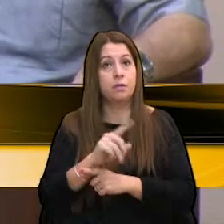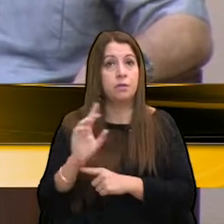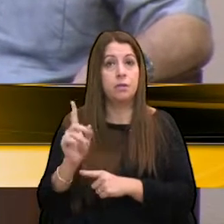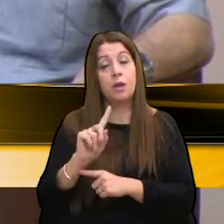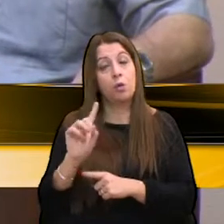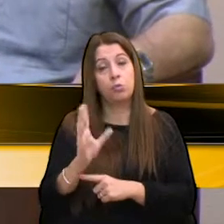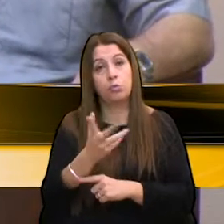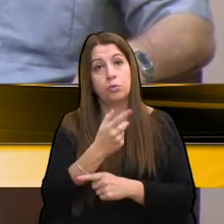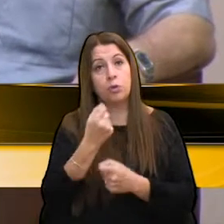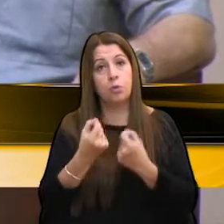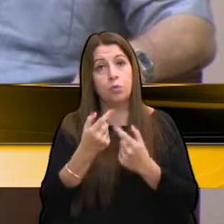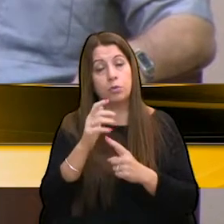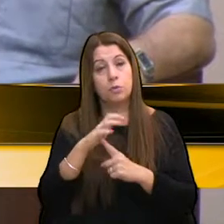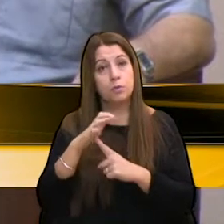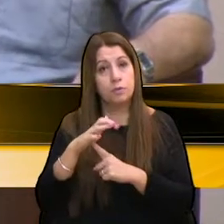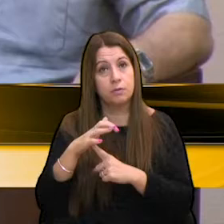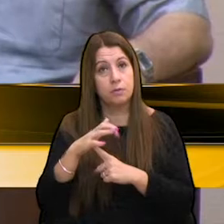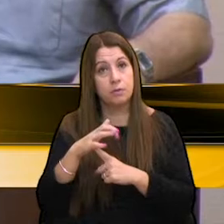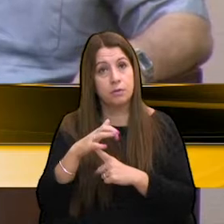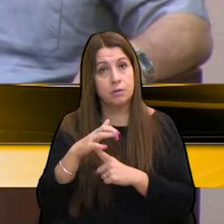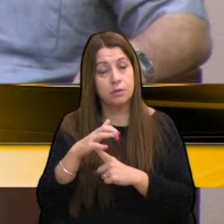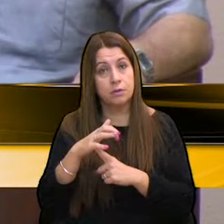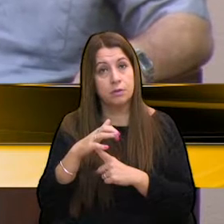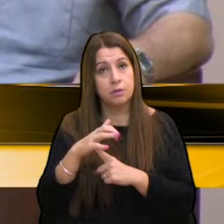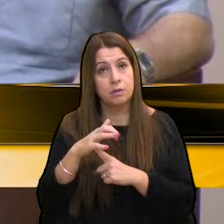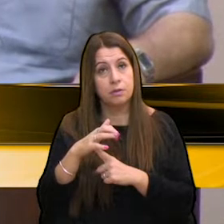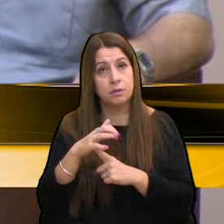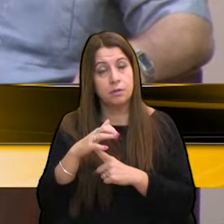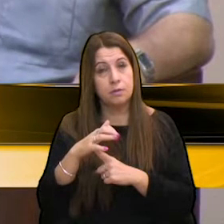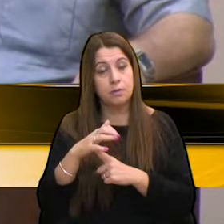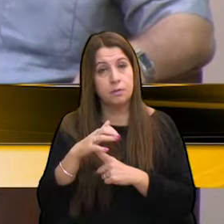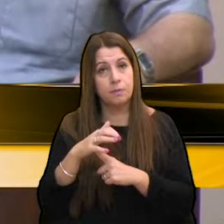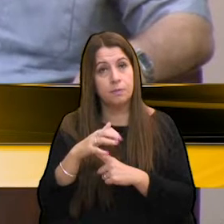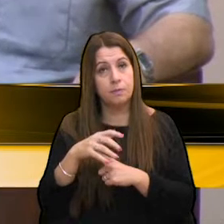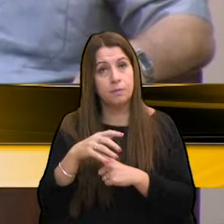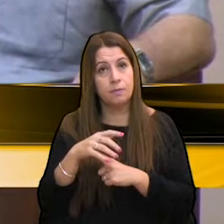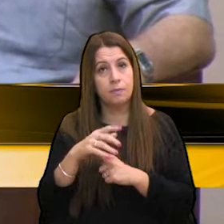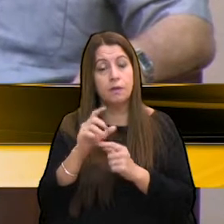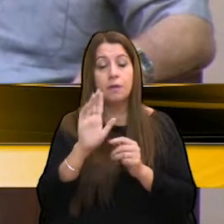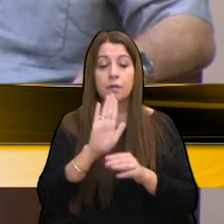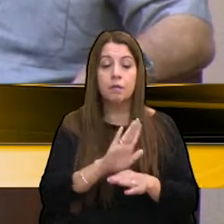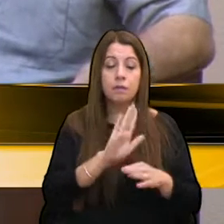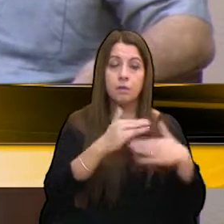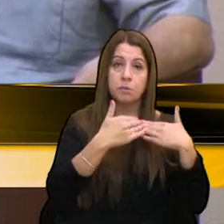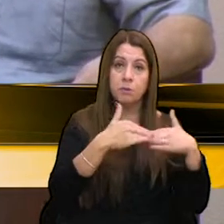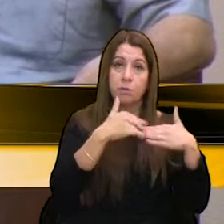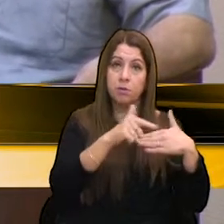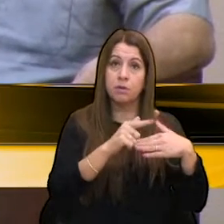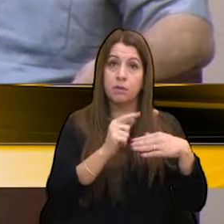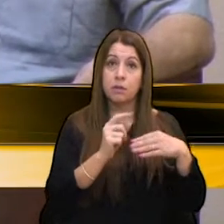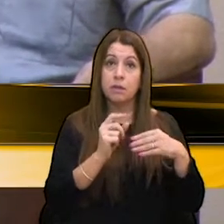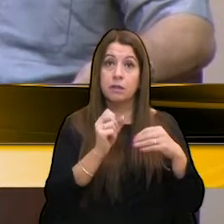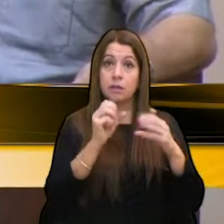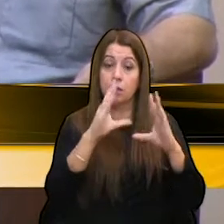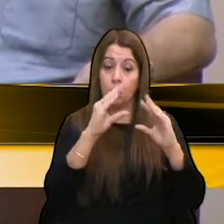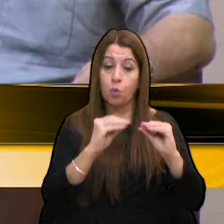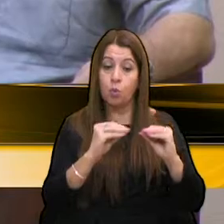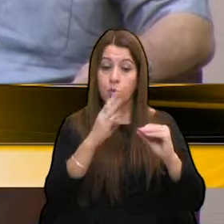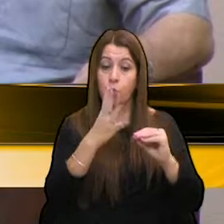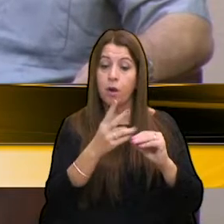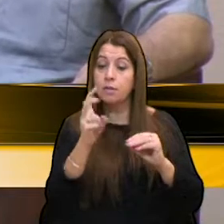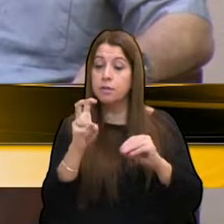todos, alguns feirantes, eles fazem ficam com o caminhão ali, durante a noite, 4, 5